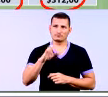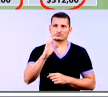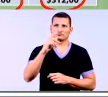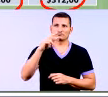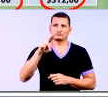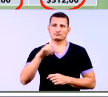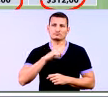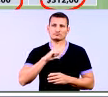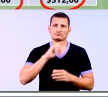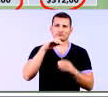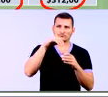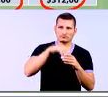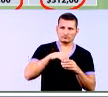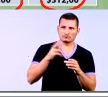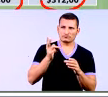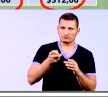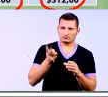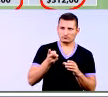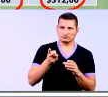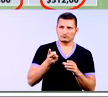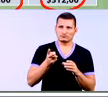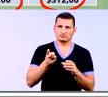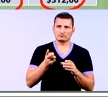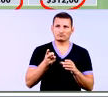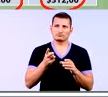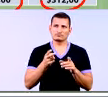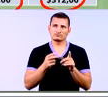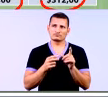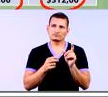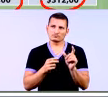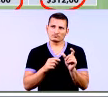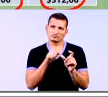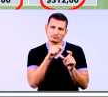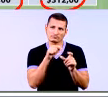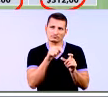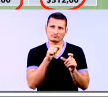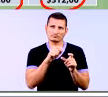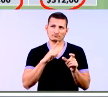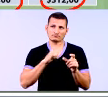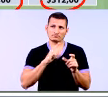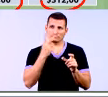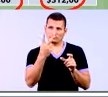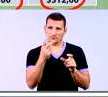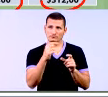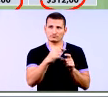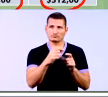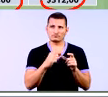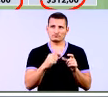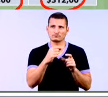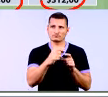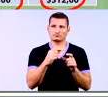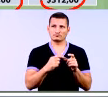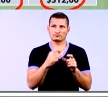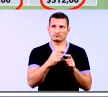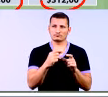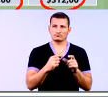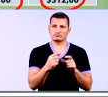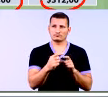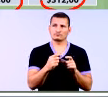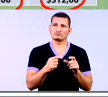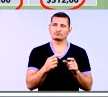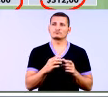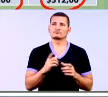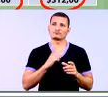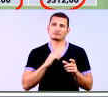Eu tenho dentro da mesma caixa metálica que é o chip, eu tenho lá 2 núcleozinhos. Então eu tenho na prática